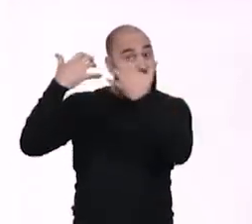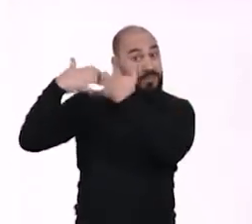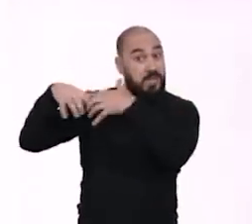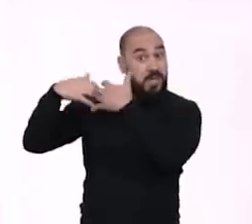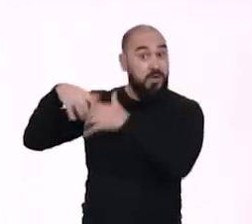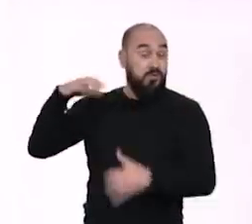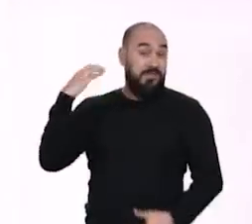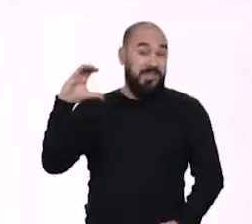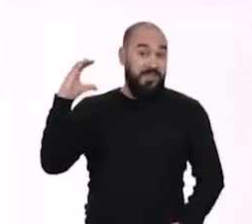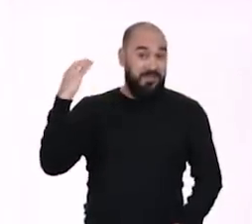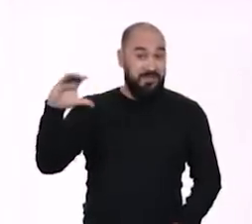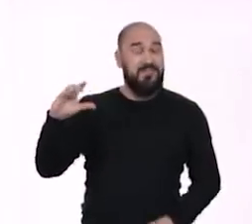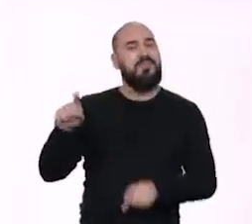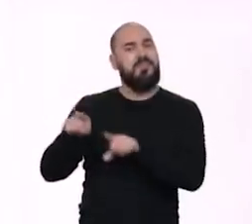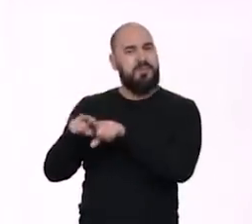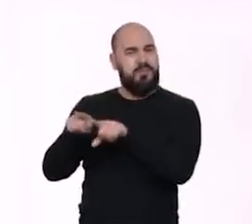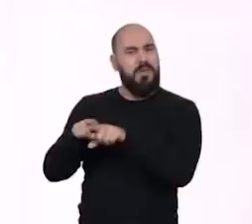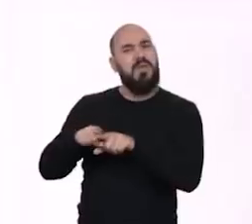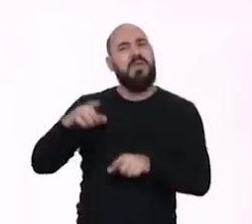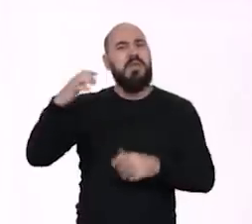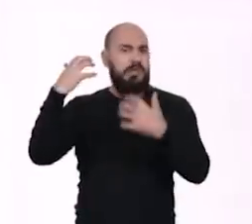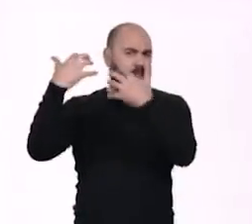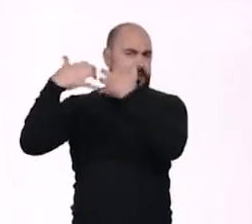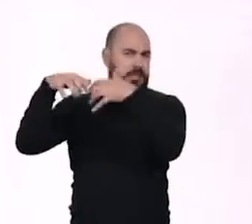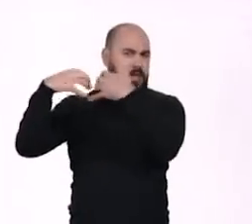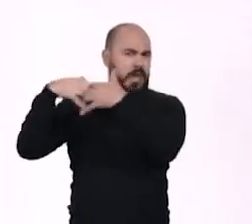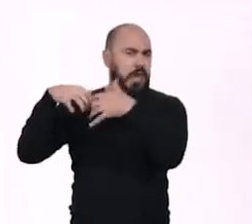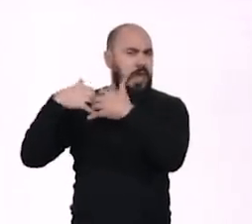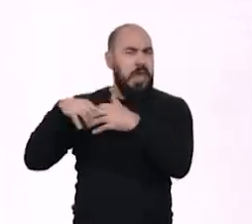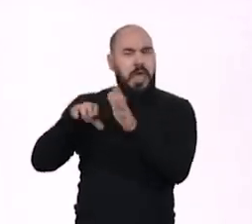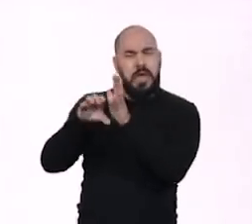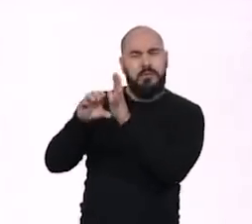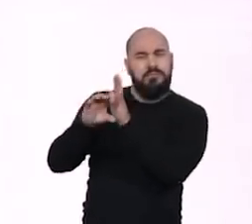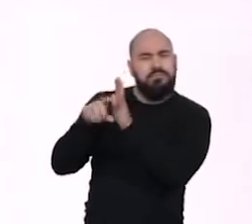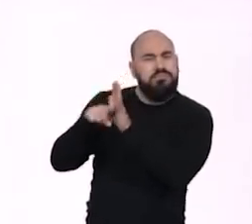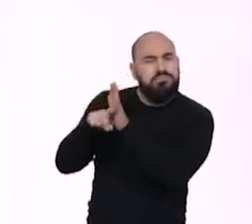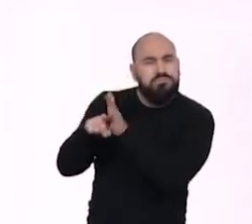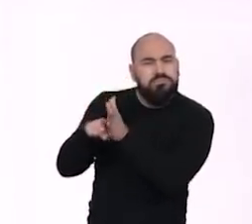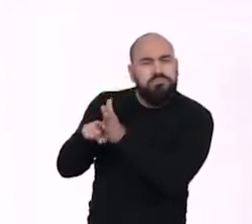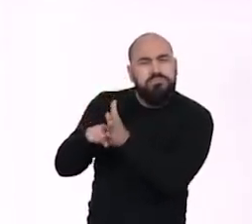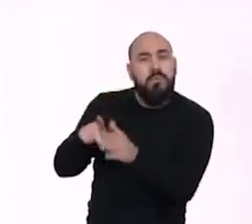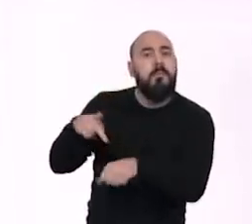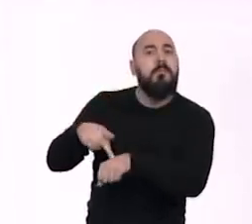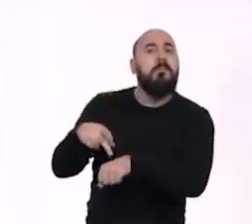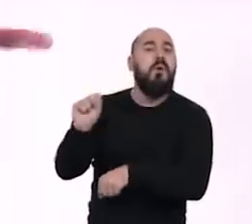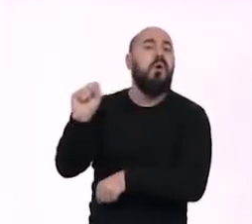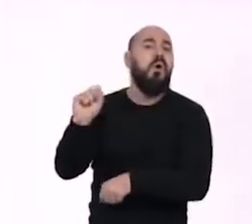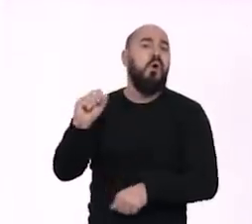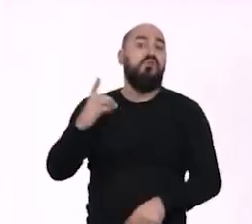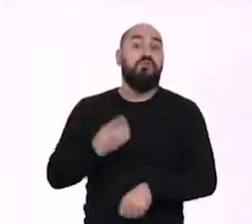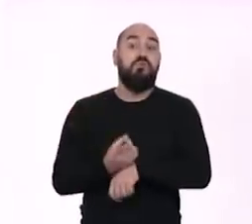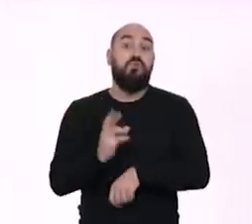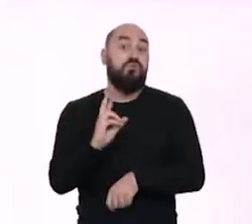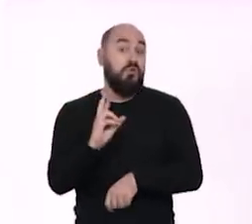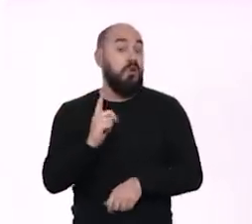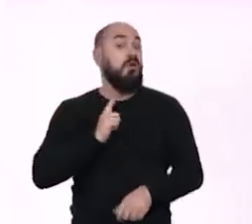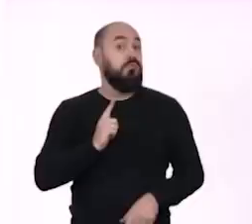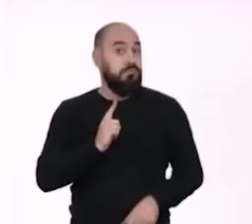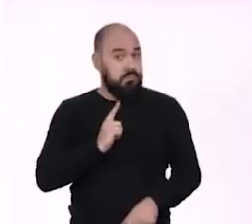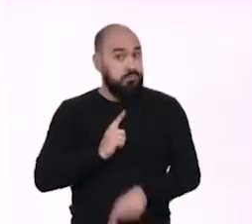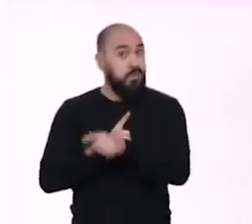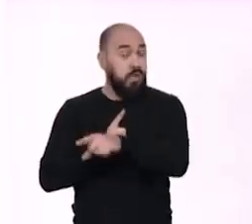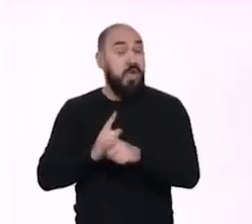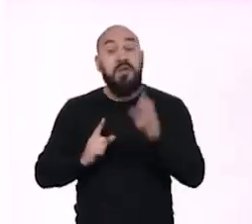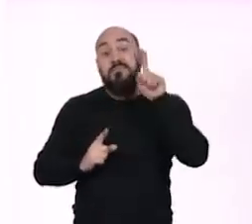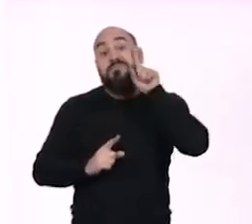3 pós-doutorados na área de neurociência. Ela também é diretora do Instituto Neurogênesis, lá dos Estados Unidos, e